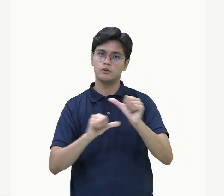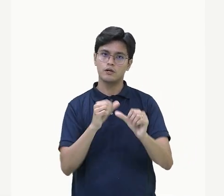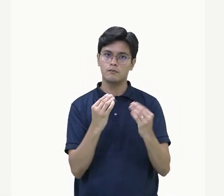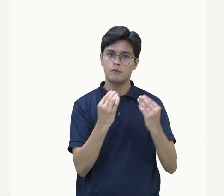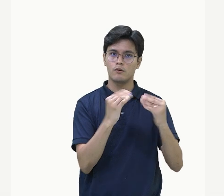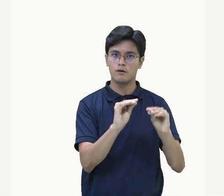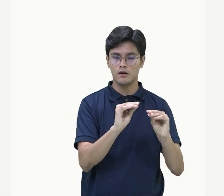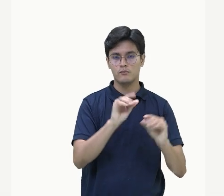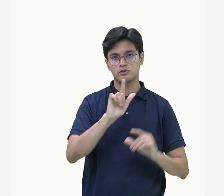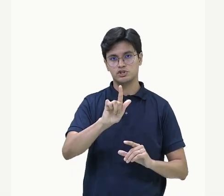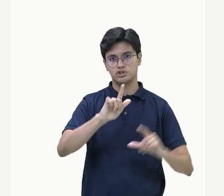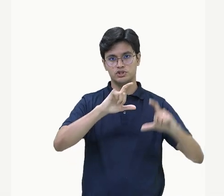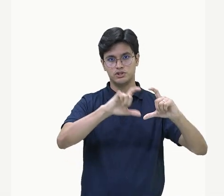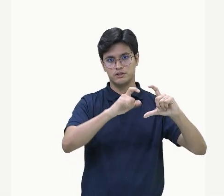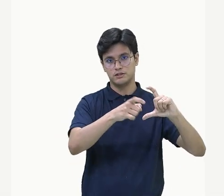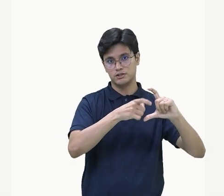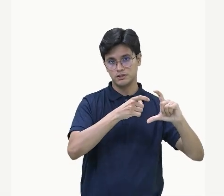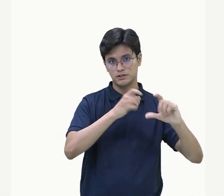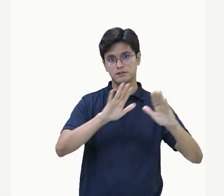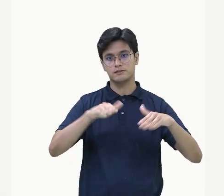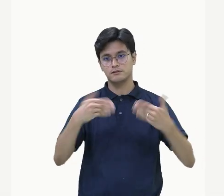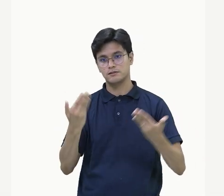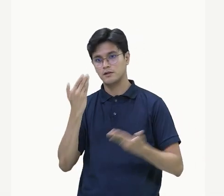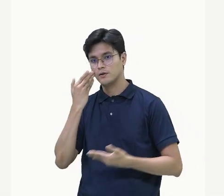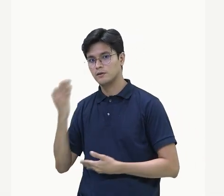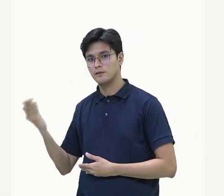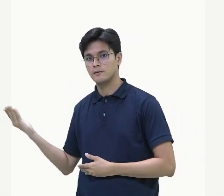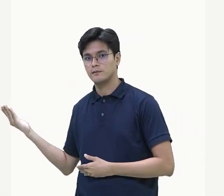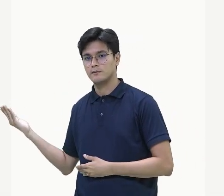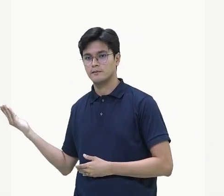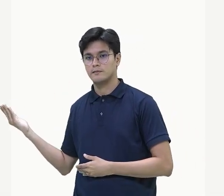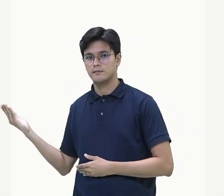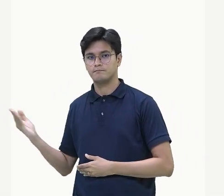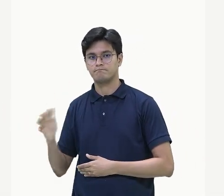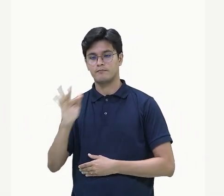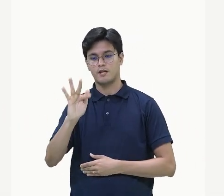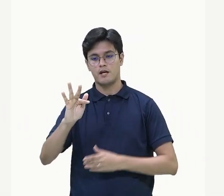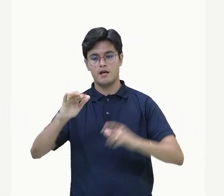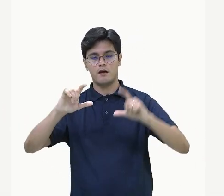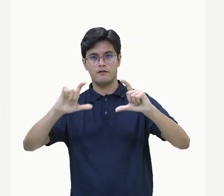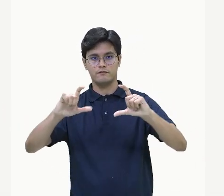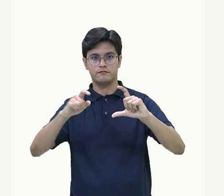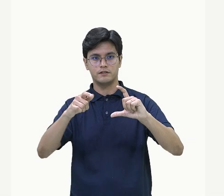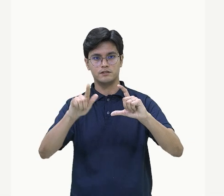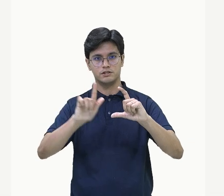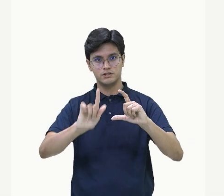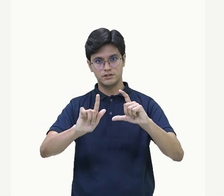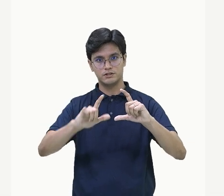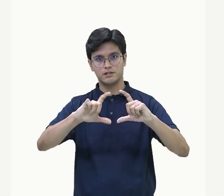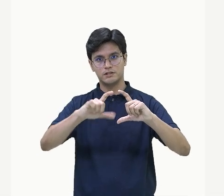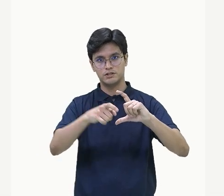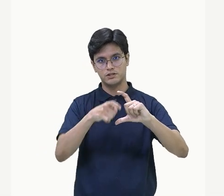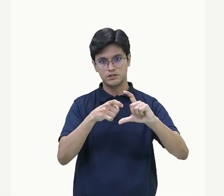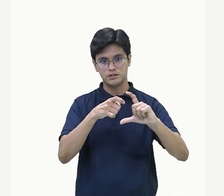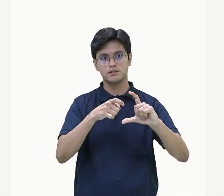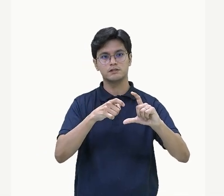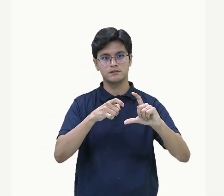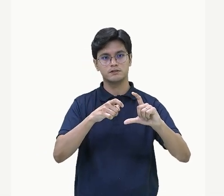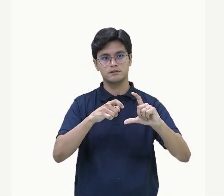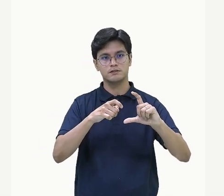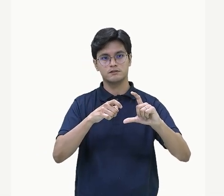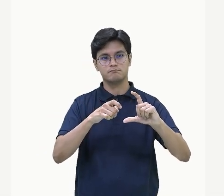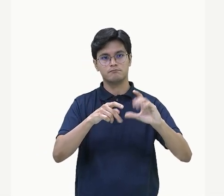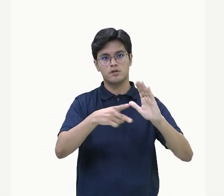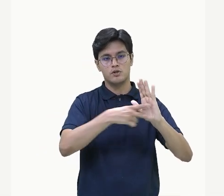correto? Então, ficou dessa forma, f de g de x igual a elevado a g de x. Mas quem é o g